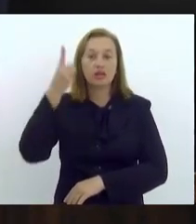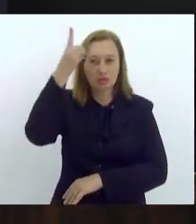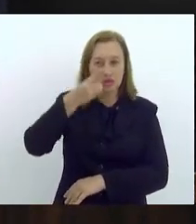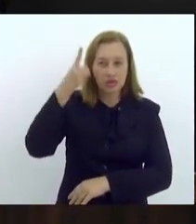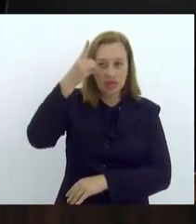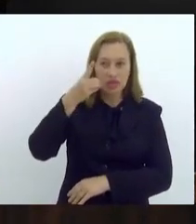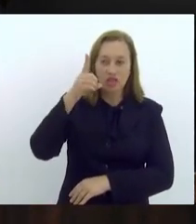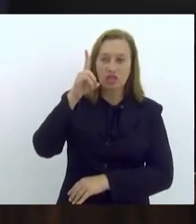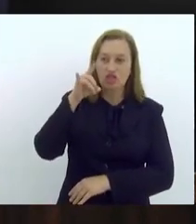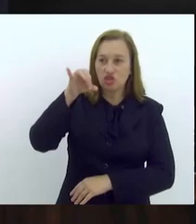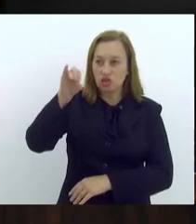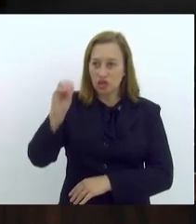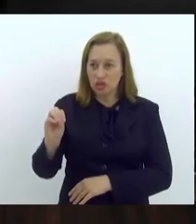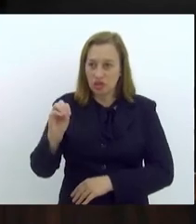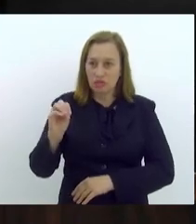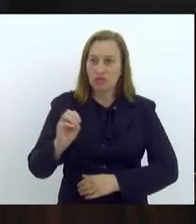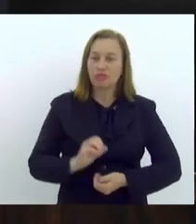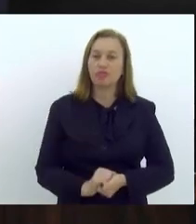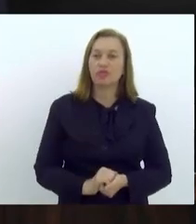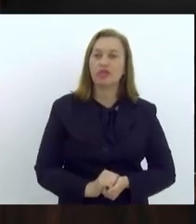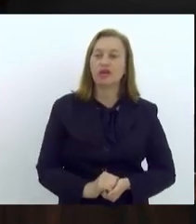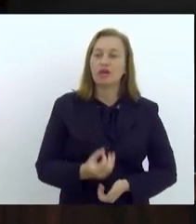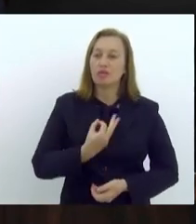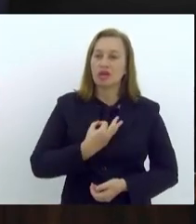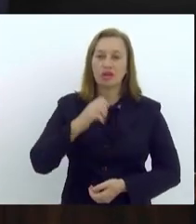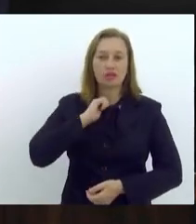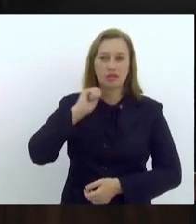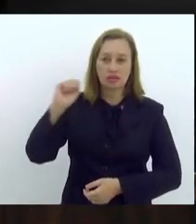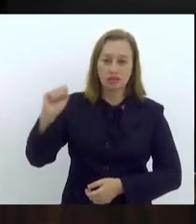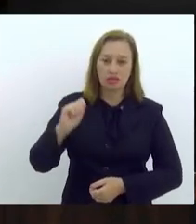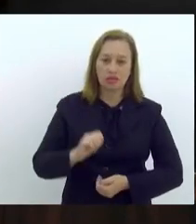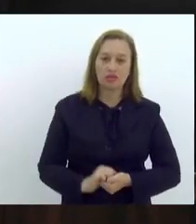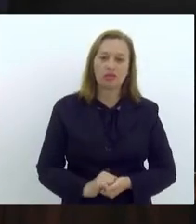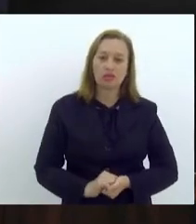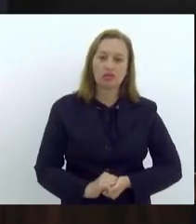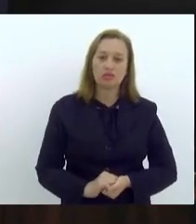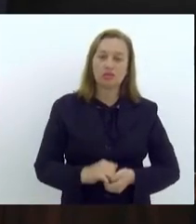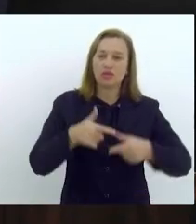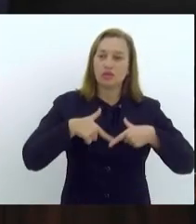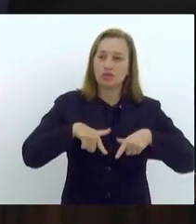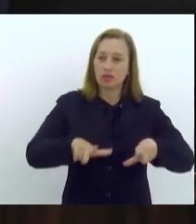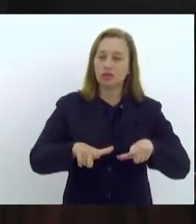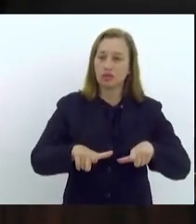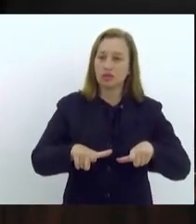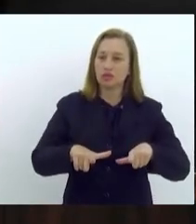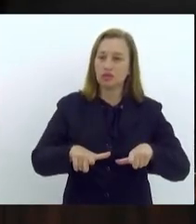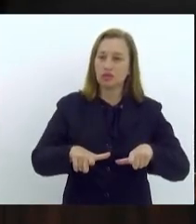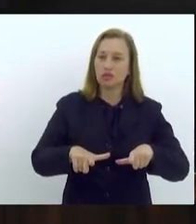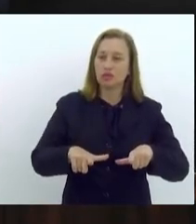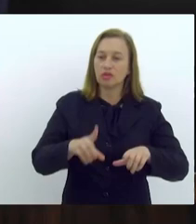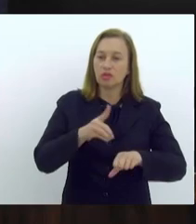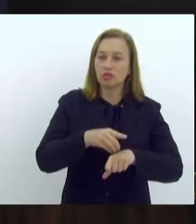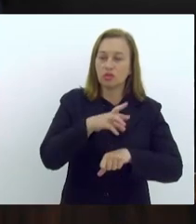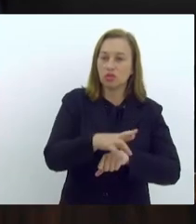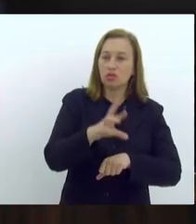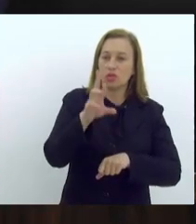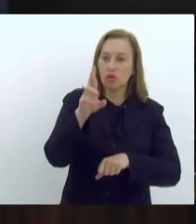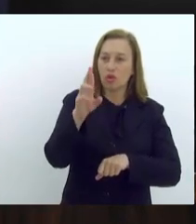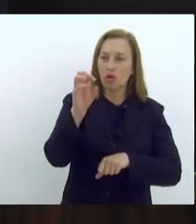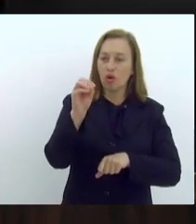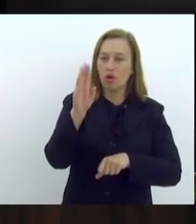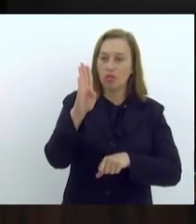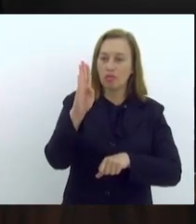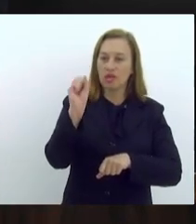deputado Dionísio Lins, que concede a medalha tiradentes e o respectivo diploma ao ilustríssimo senhor doutor Robson Tadeu